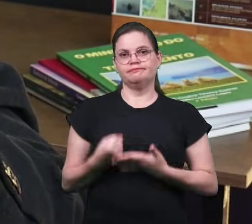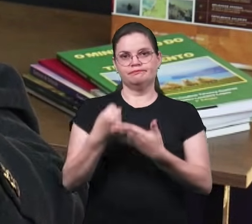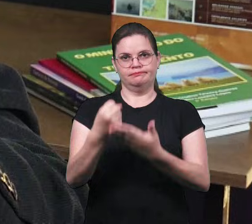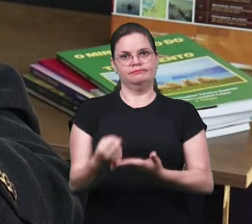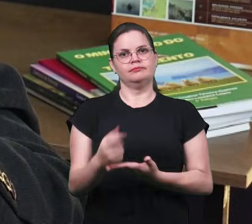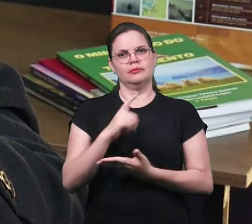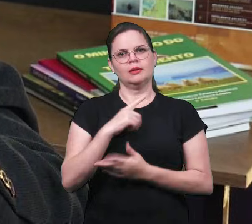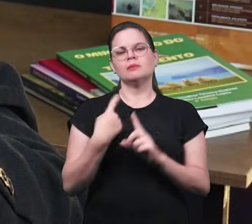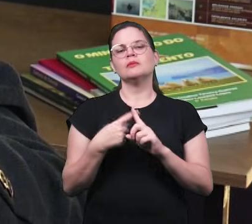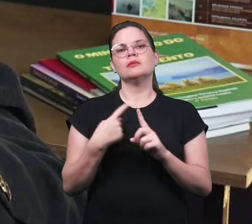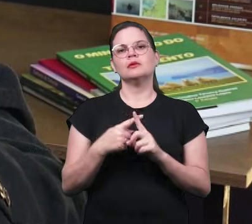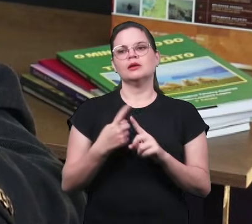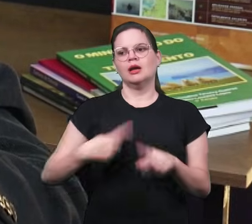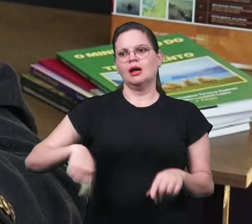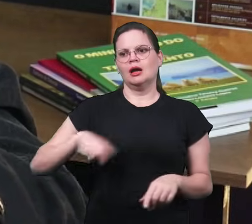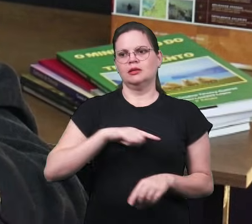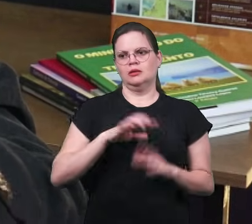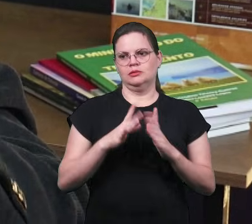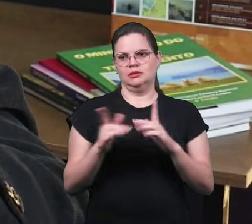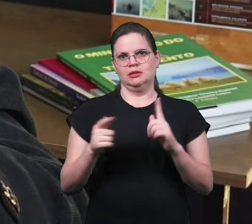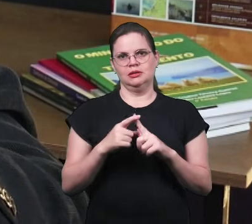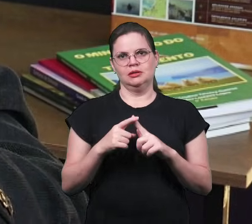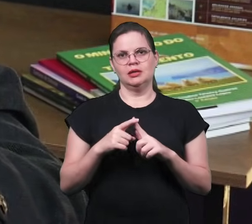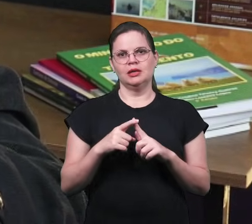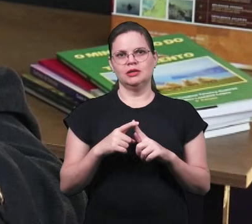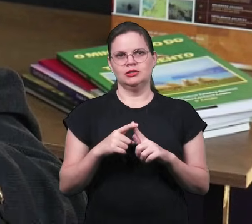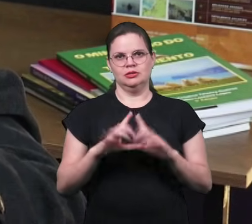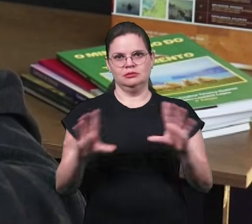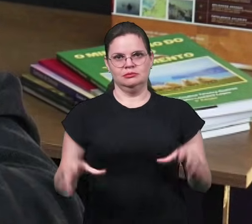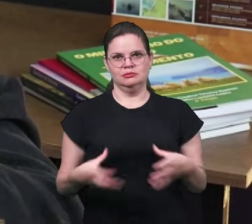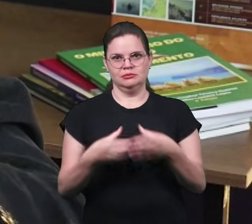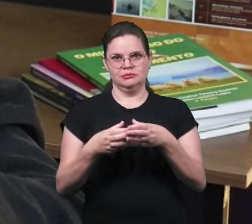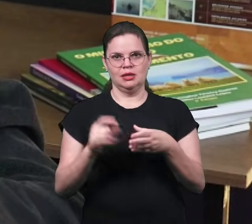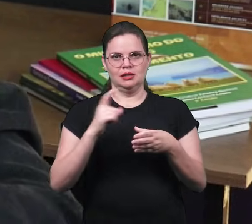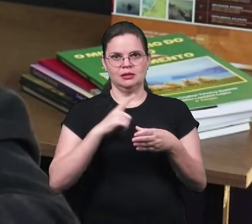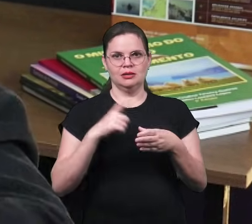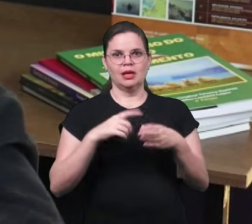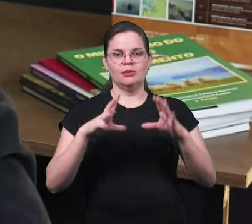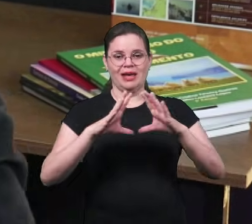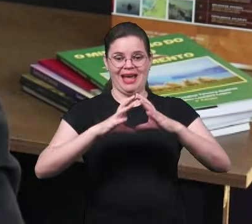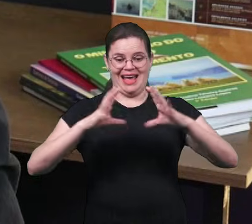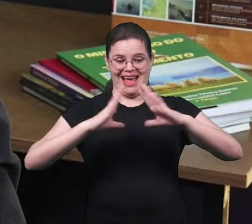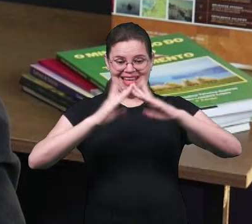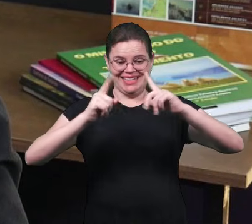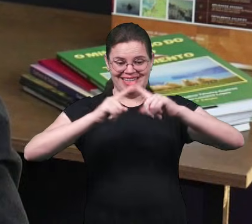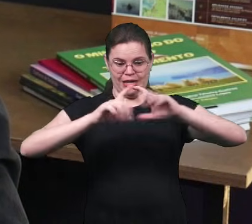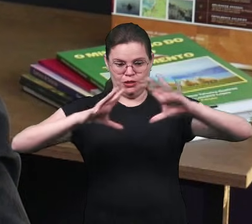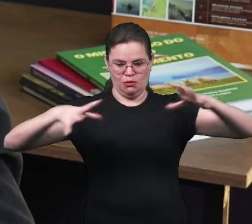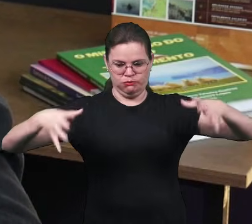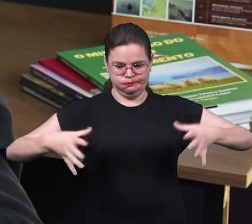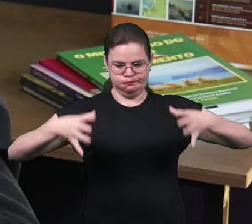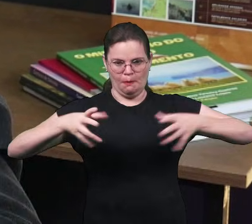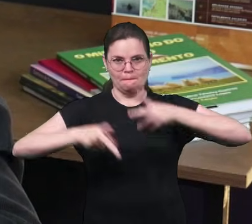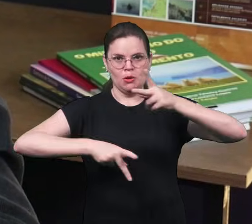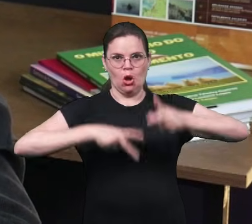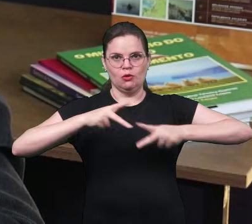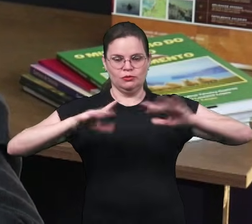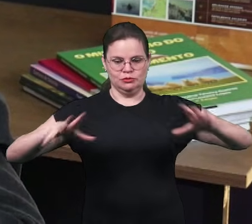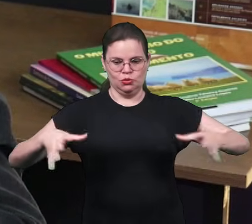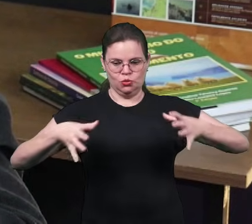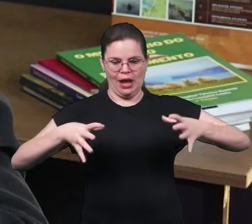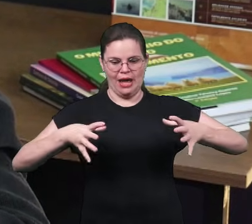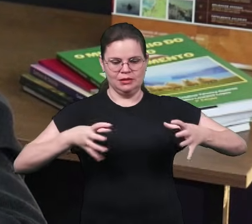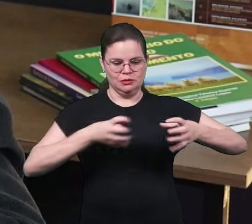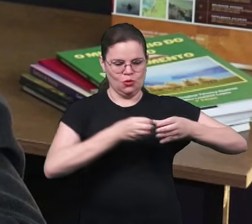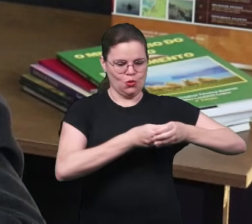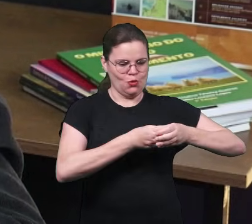ela vai ser, eu vou usar o termo aqui, dividida em pequenos grupos, onde nós temos ali diáconos, obreiros